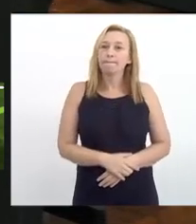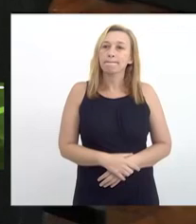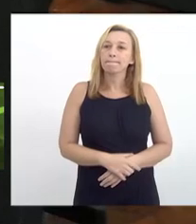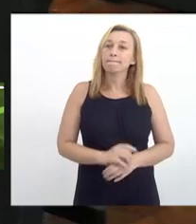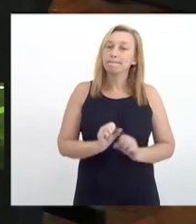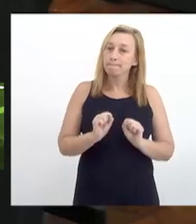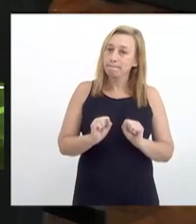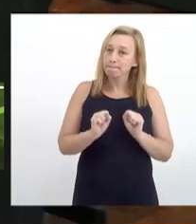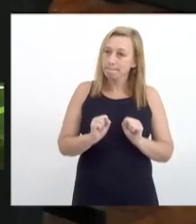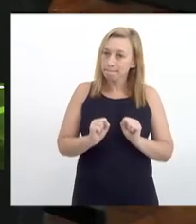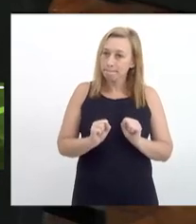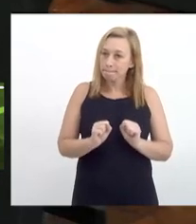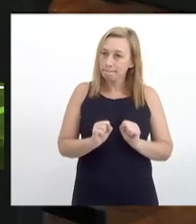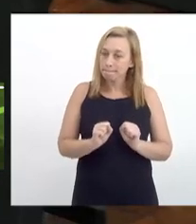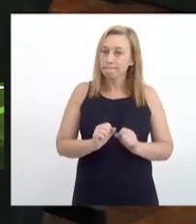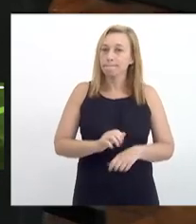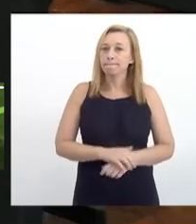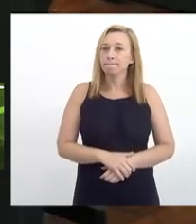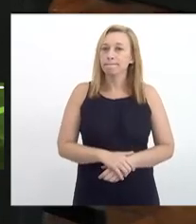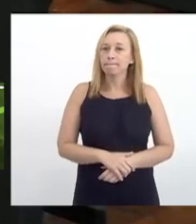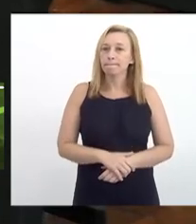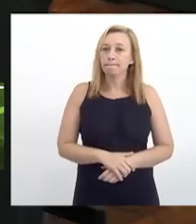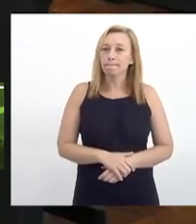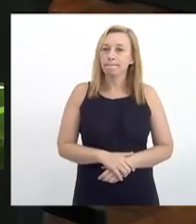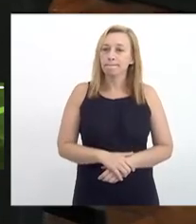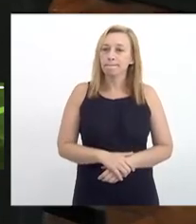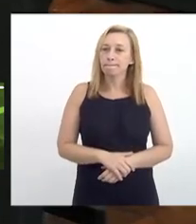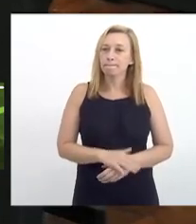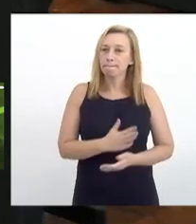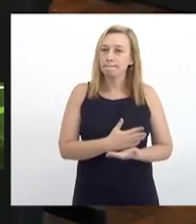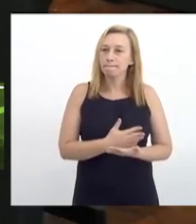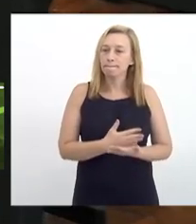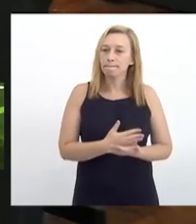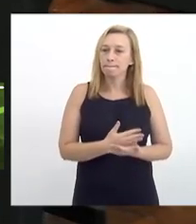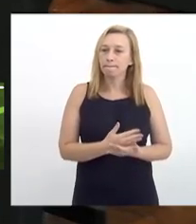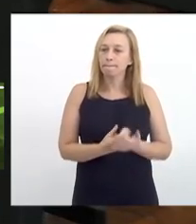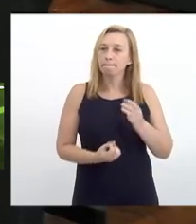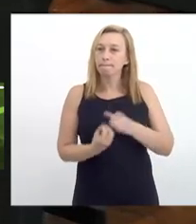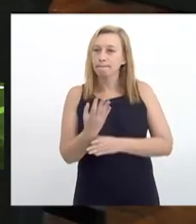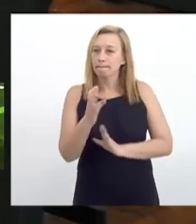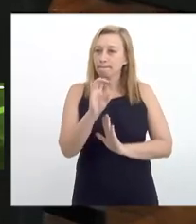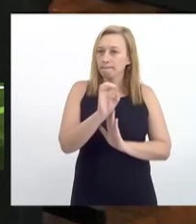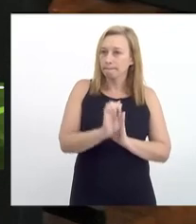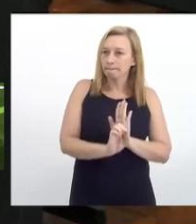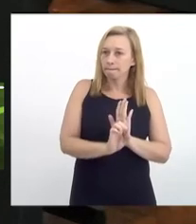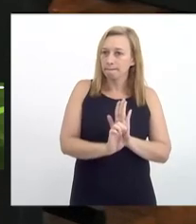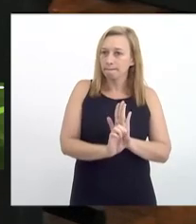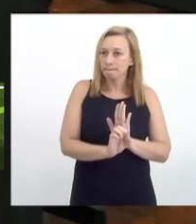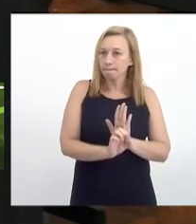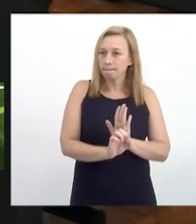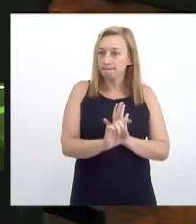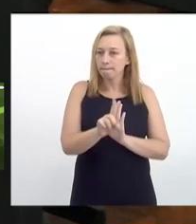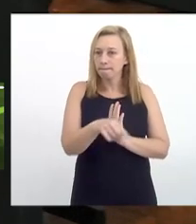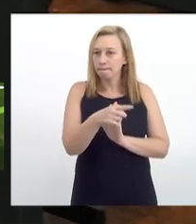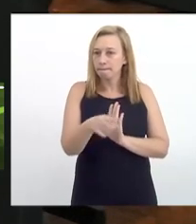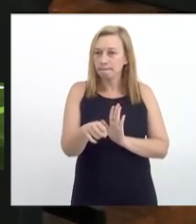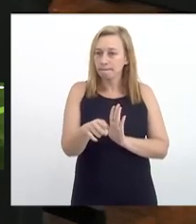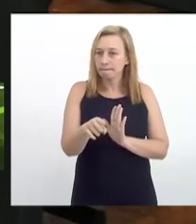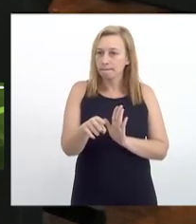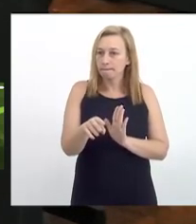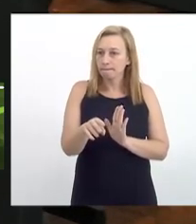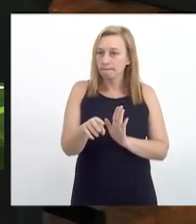se adiantasse ao PLP e fizesse uma emenda da exclusão das despesas de capital.